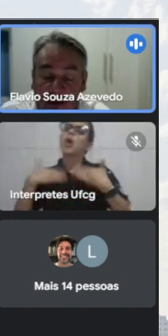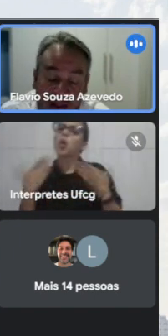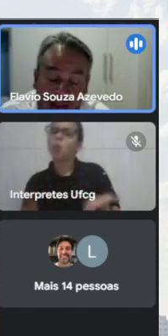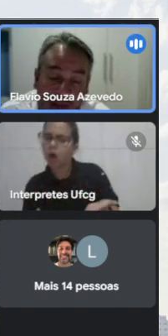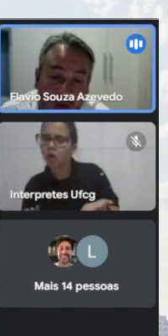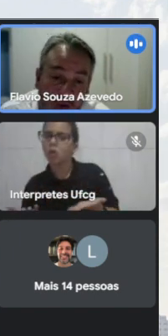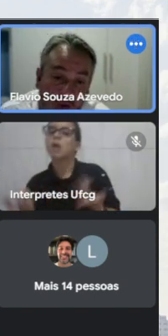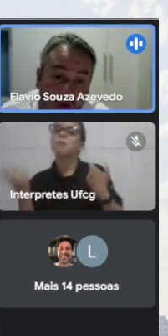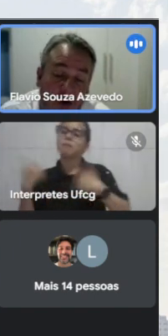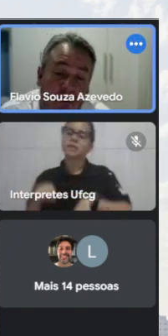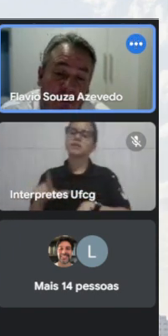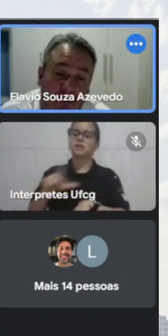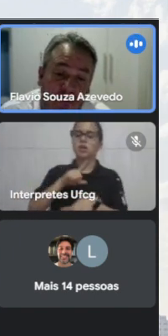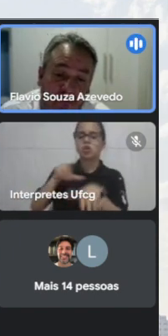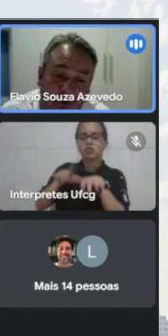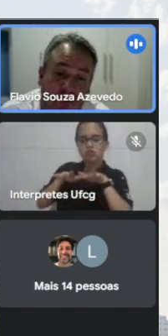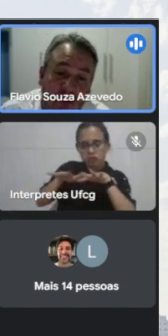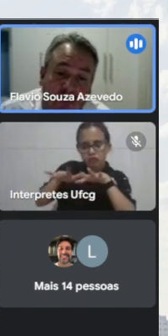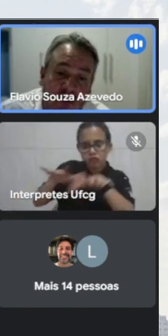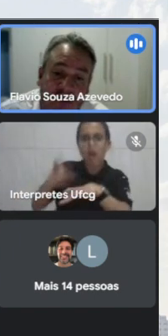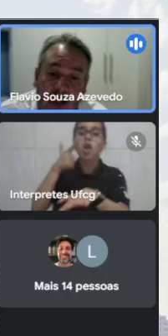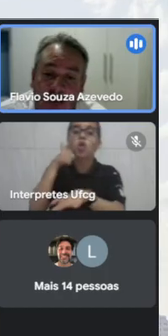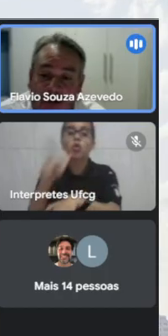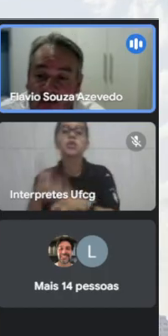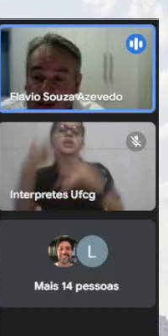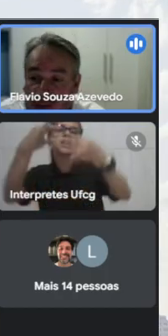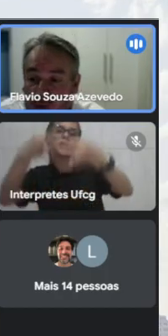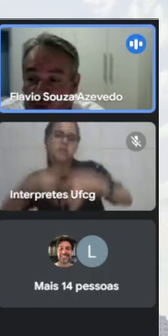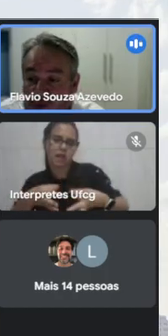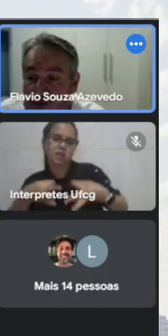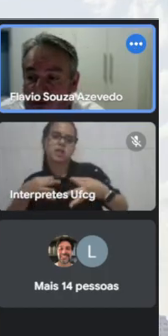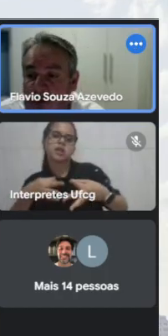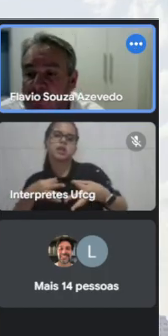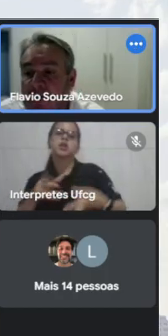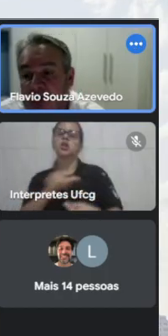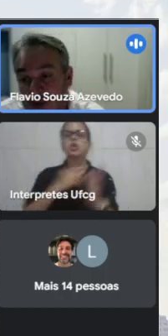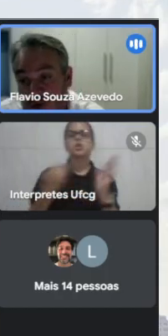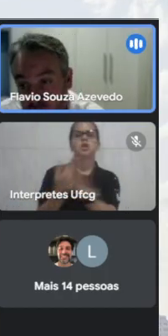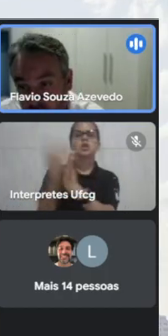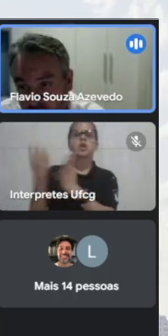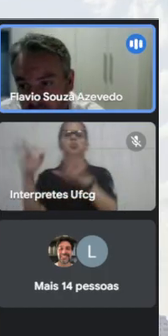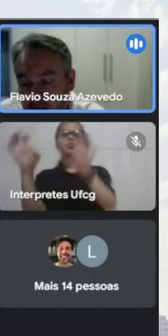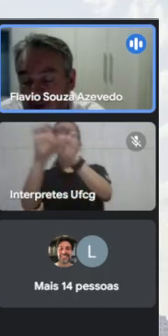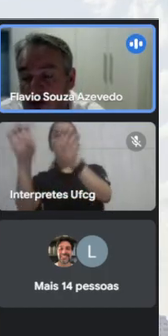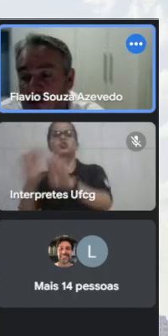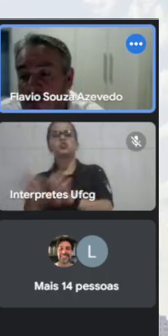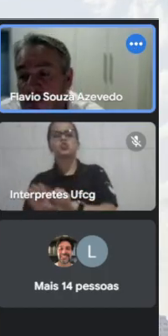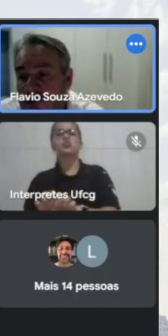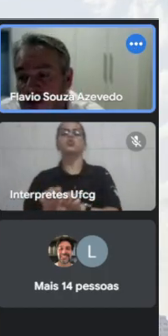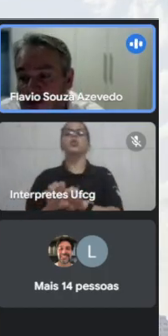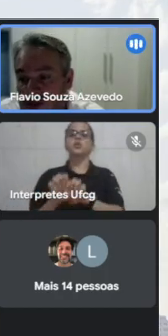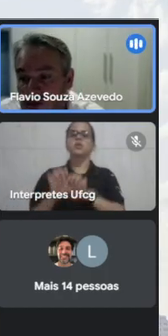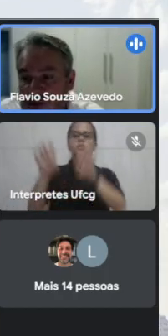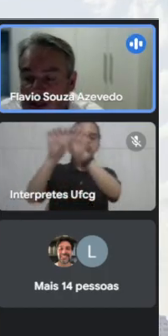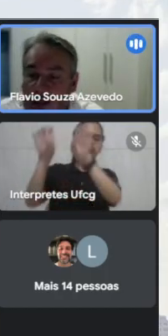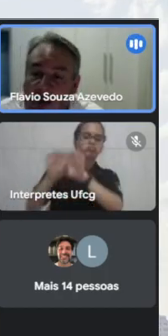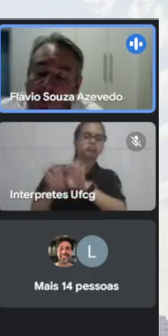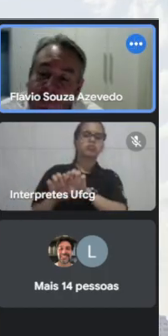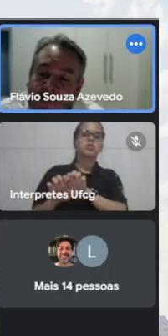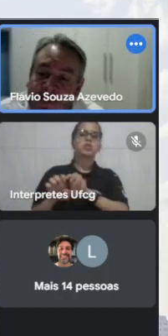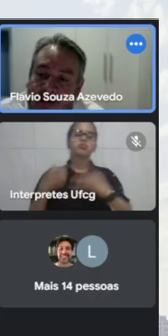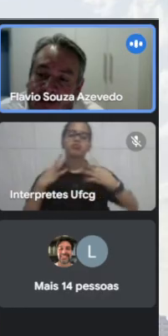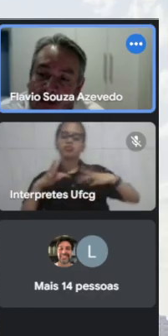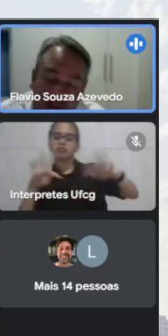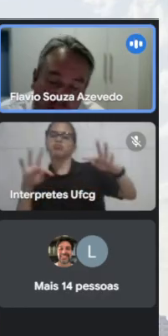de tratamento ocorra. Então, foi também utilizado esses vertedouros, né, que é uma estrutura hidráulica e você